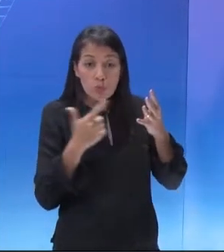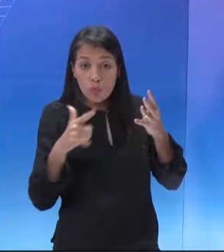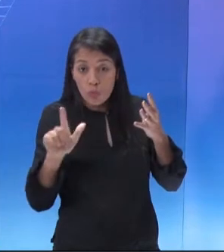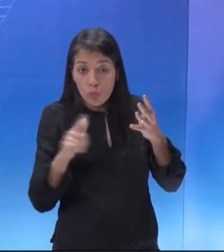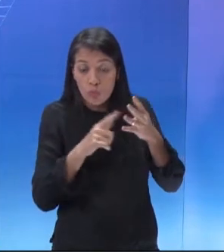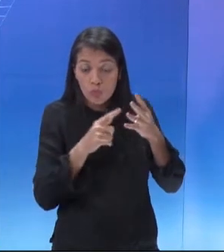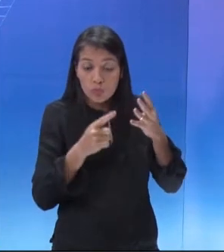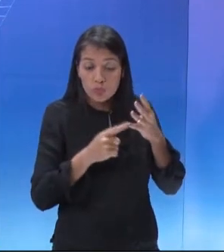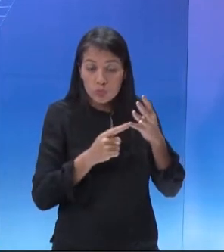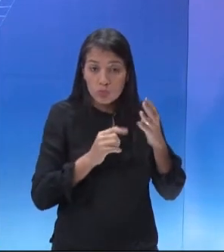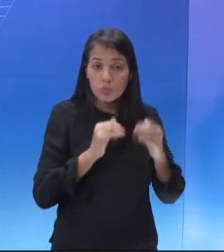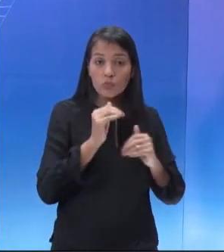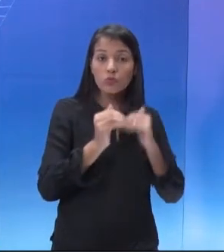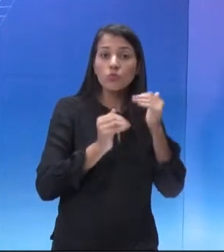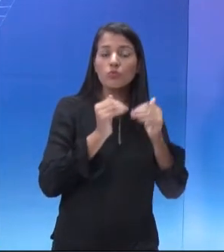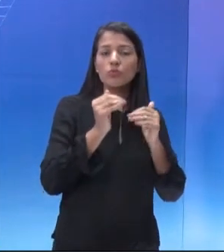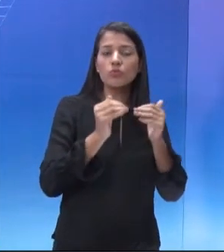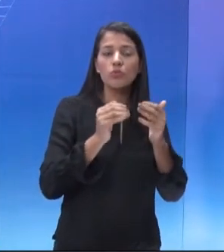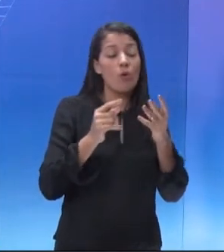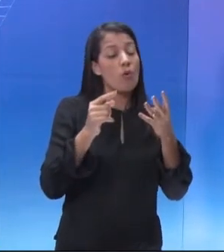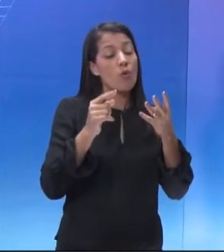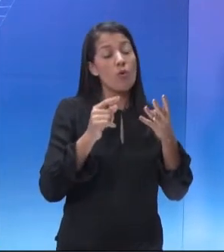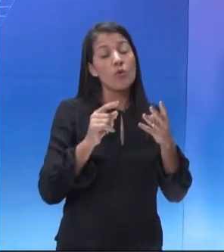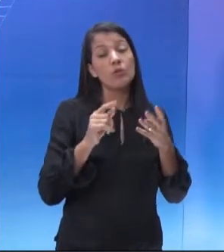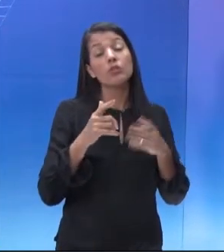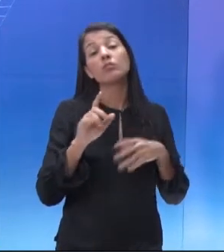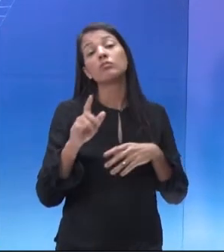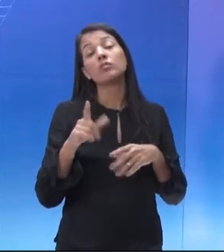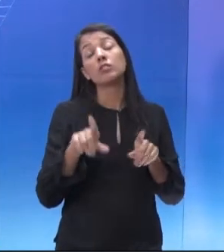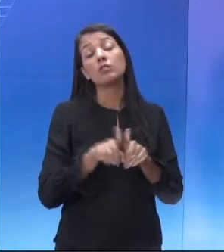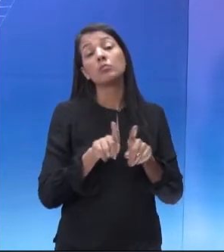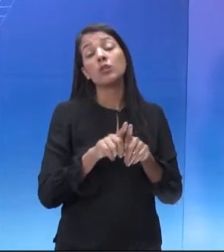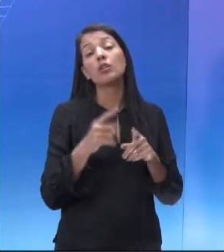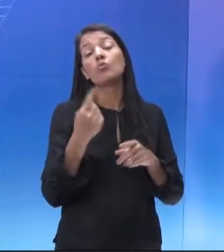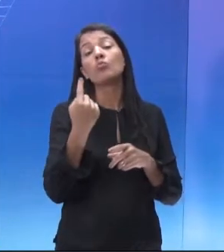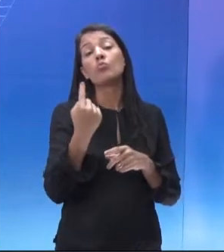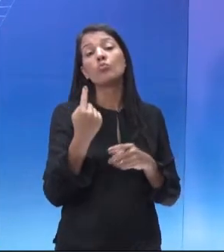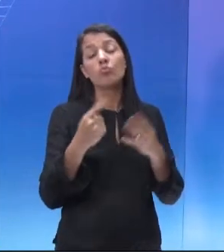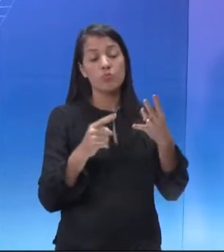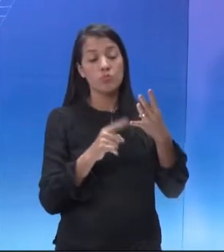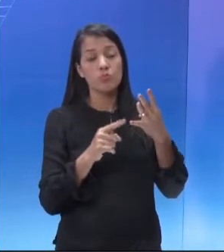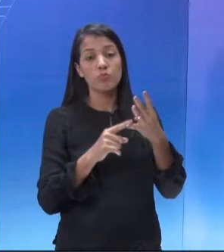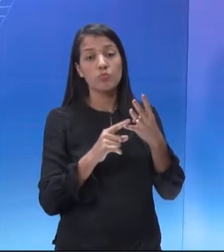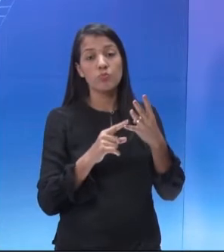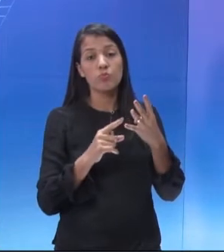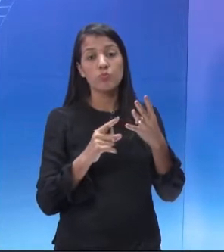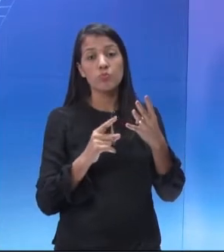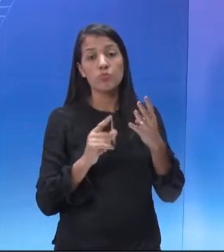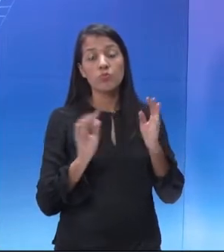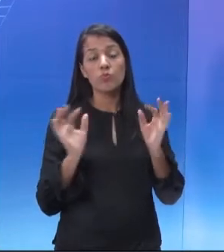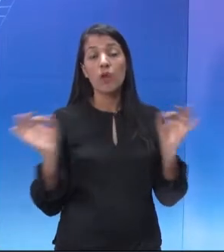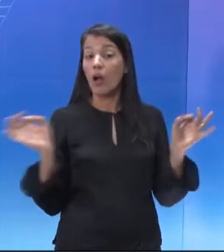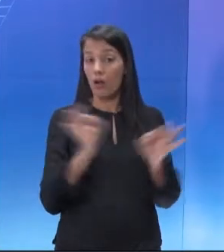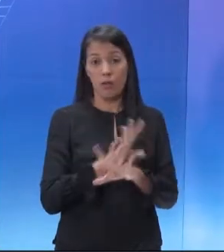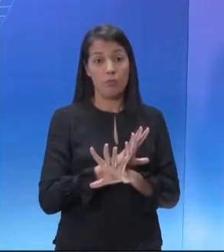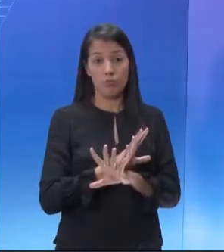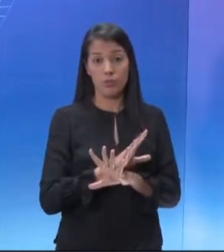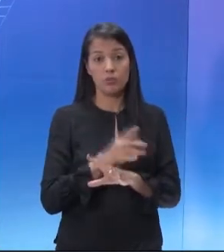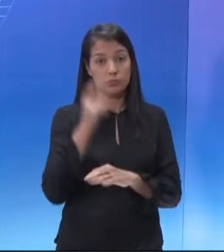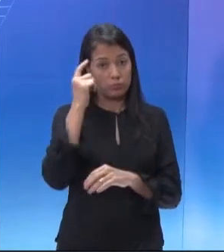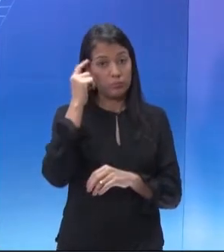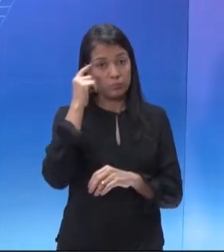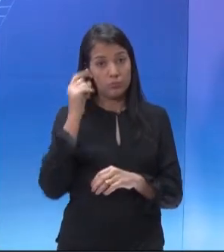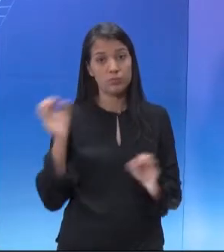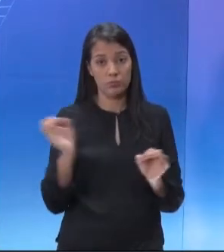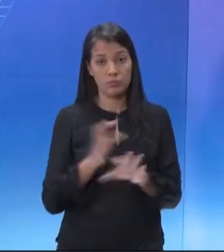introdução, 3 de desenvolvimento, 1 de conclusão. Hoje falaremos dos parágrafos do meio, é